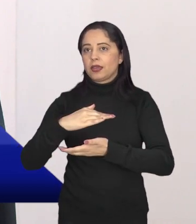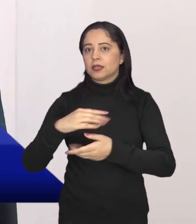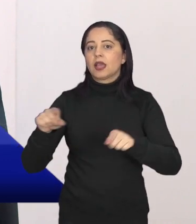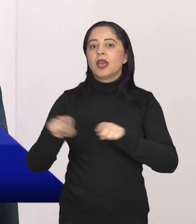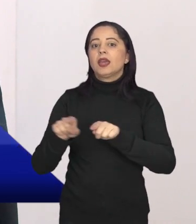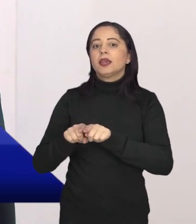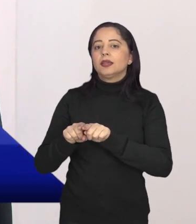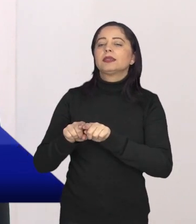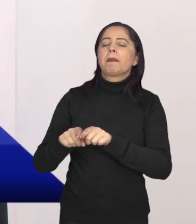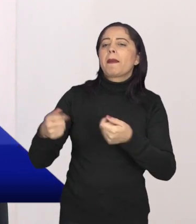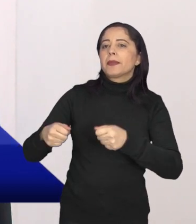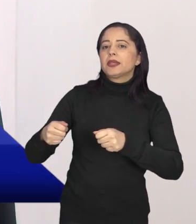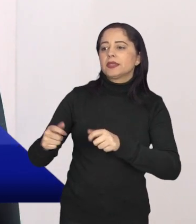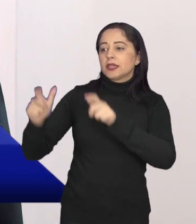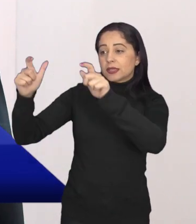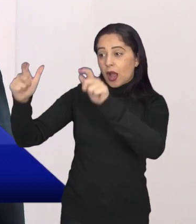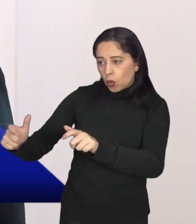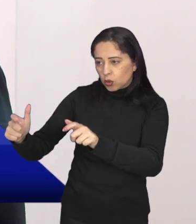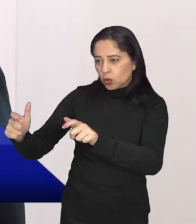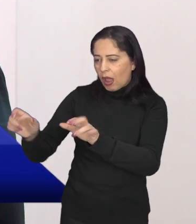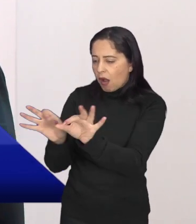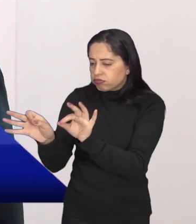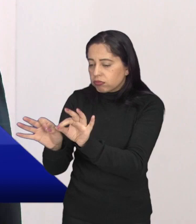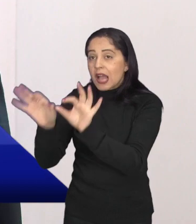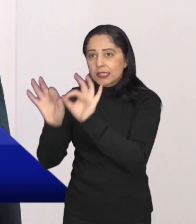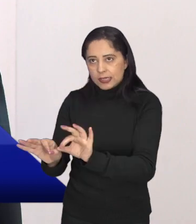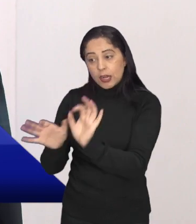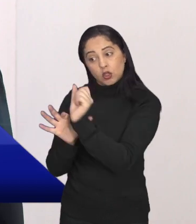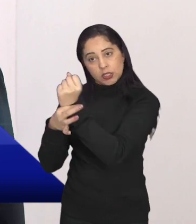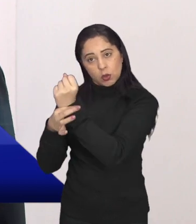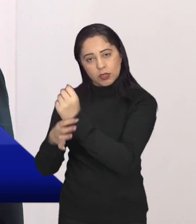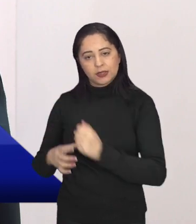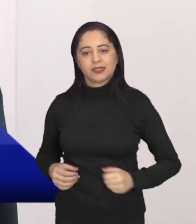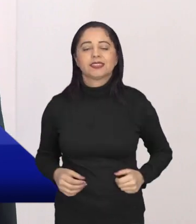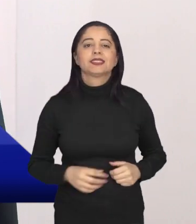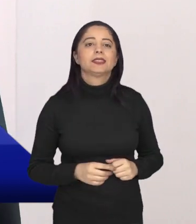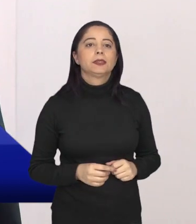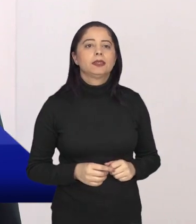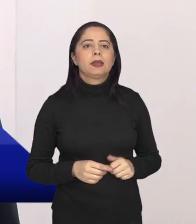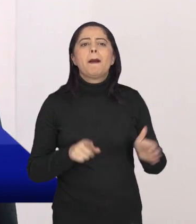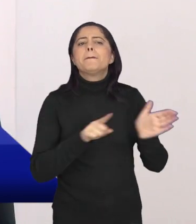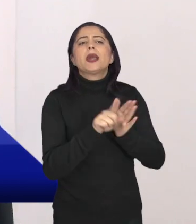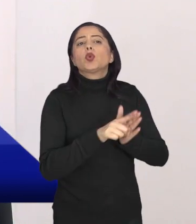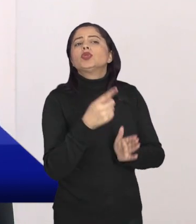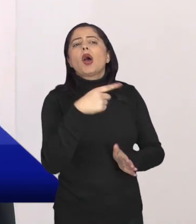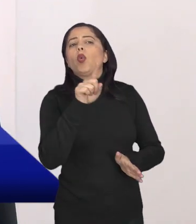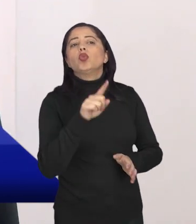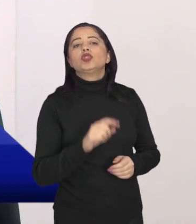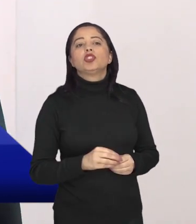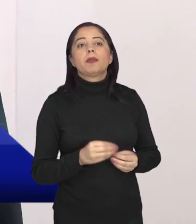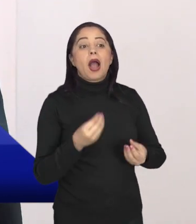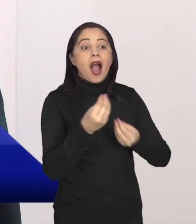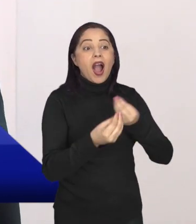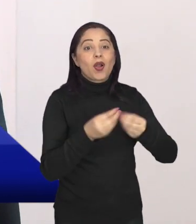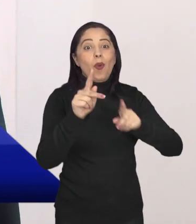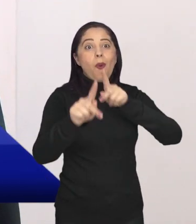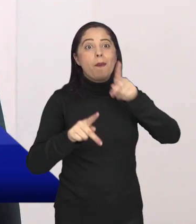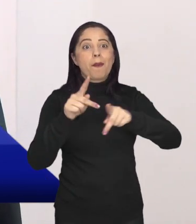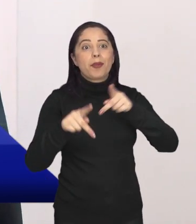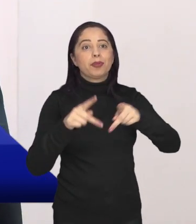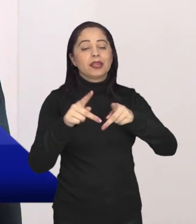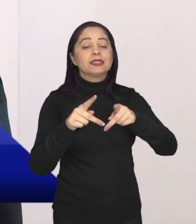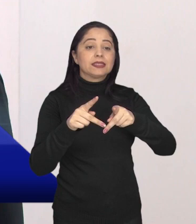precisa implementar os procedimentos também no local para que sejam realizados de forma segura e uma ótima pergunta Doutora De que forma a população